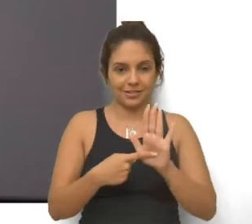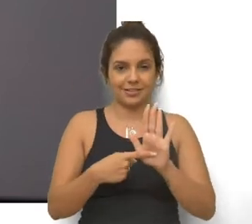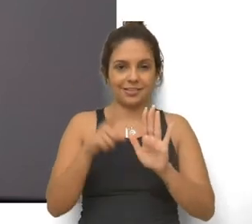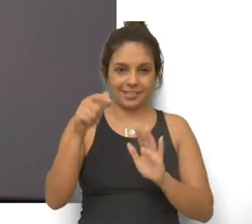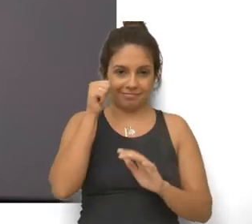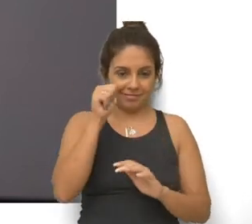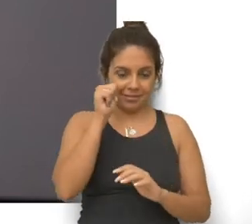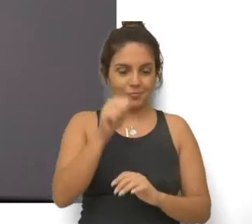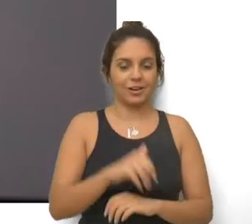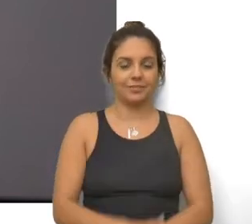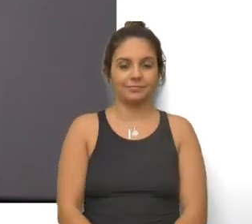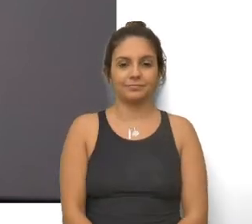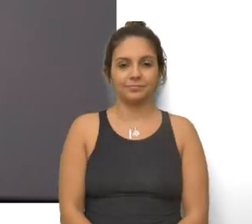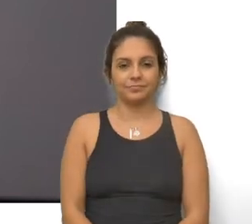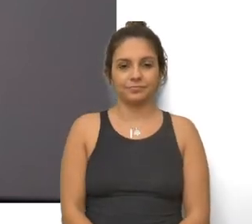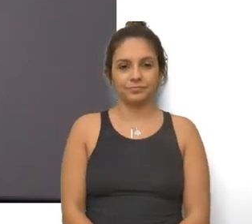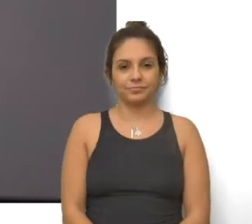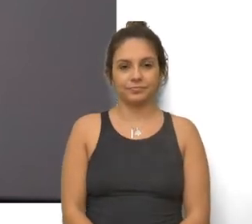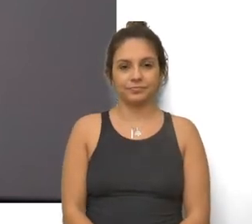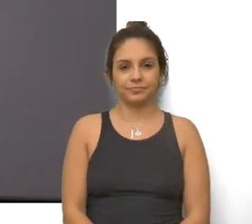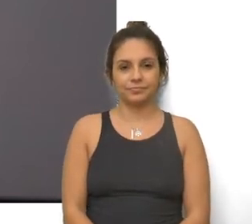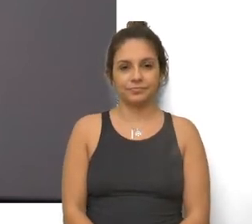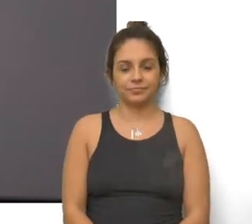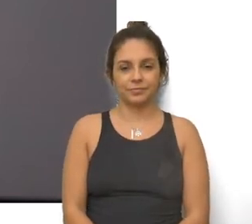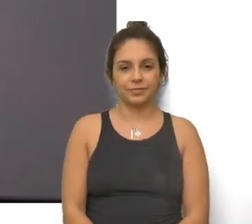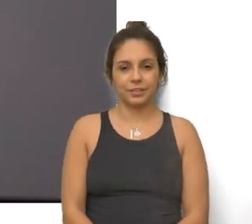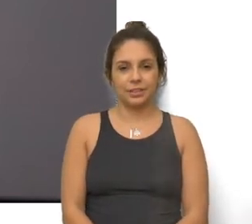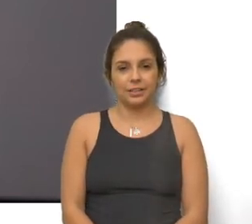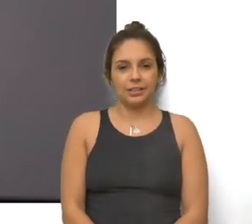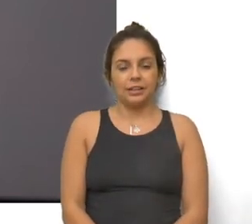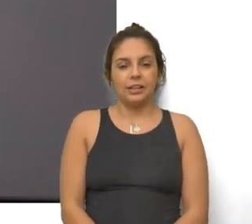dela, né? Que te marcaram, né? Por exemplo,